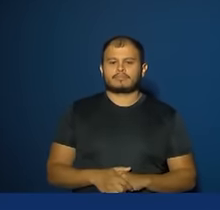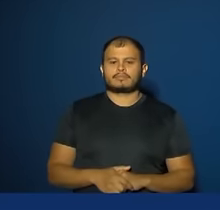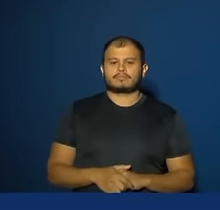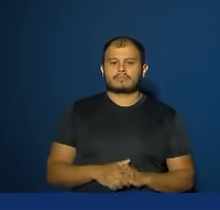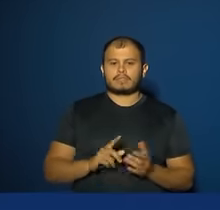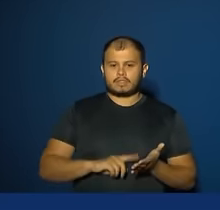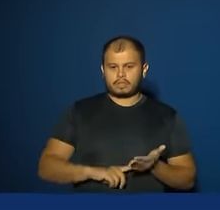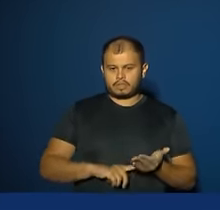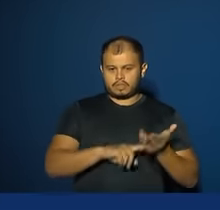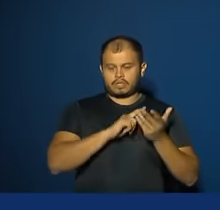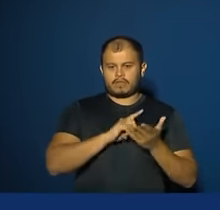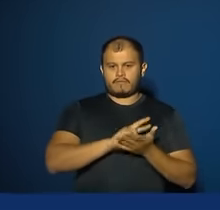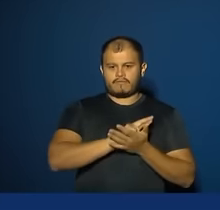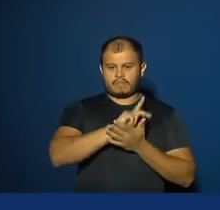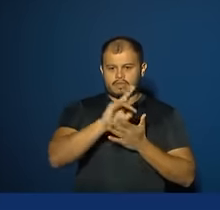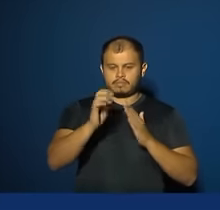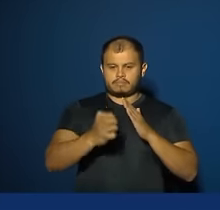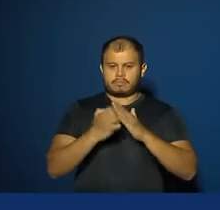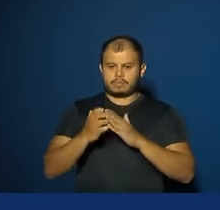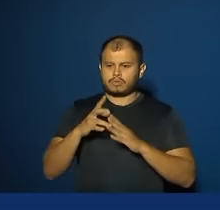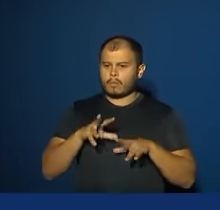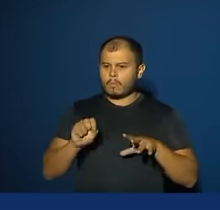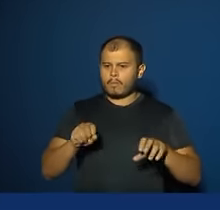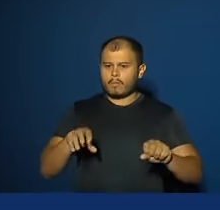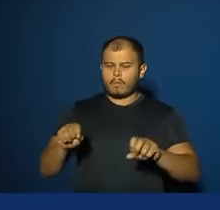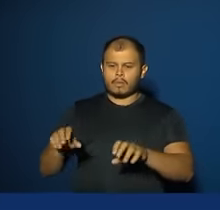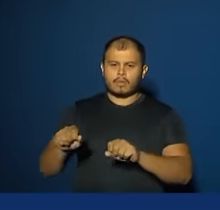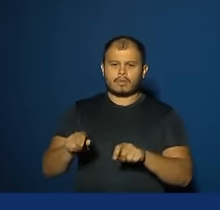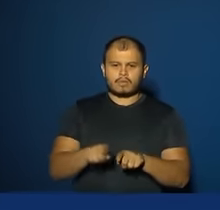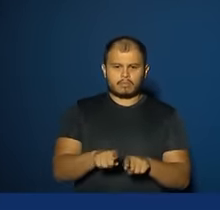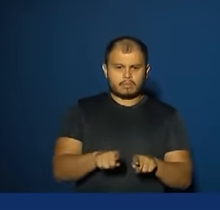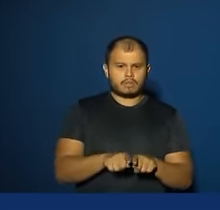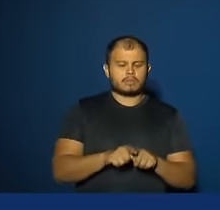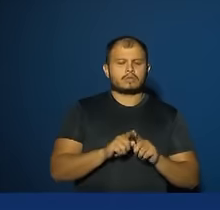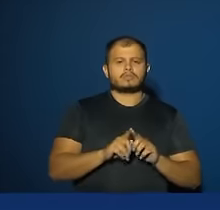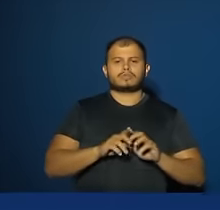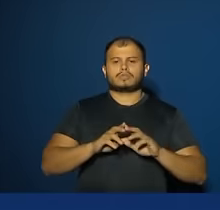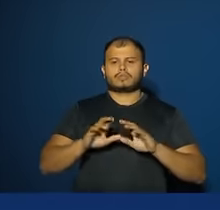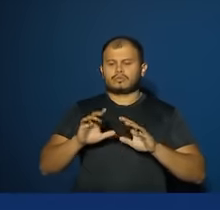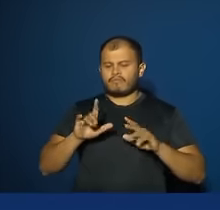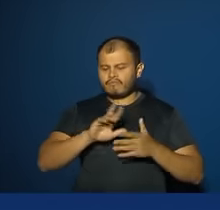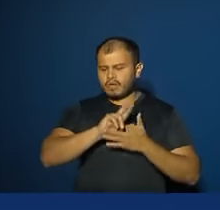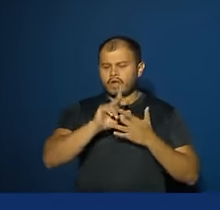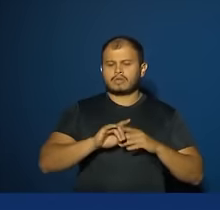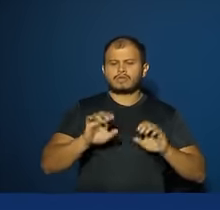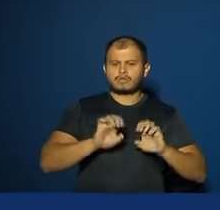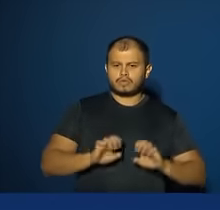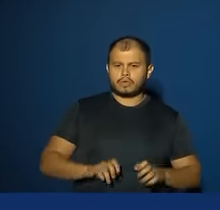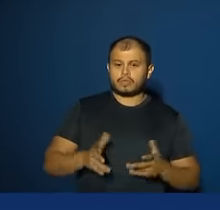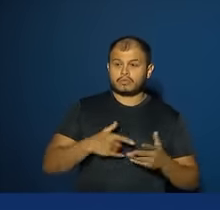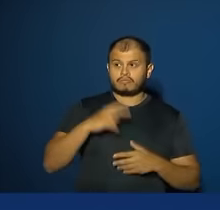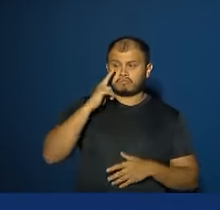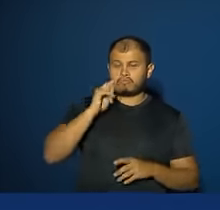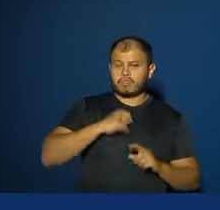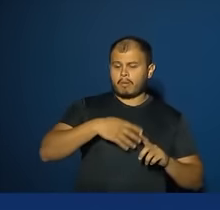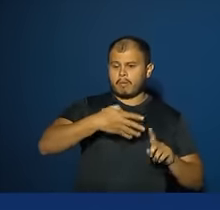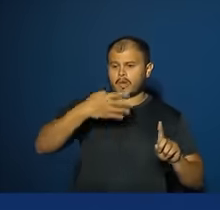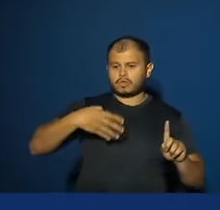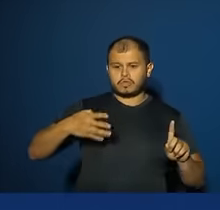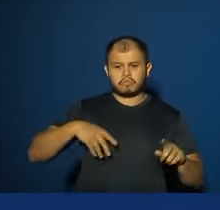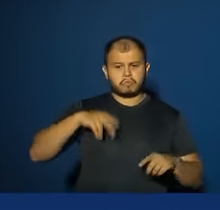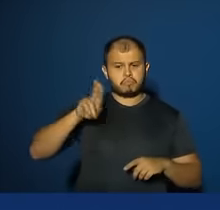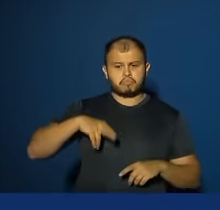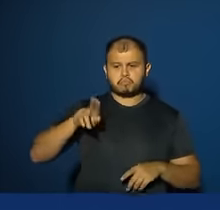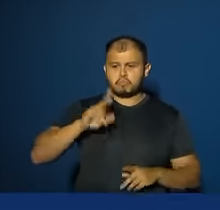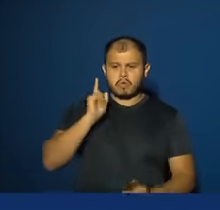de tecnologia, assim como várias trends eles capturaram, inclusive cloud, infraestrutura, coisas que se eu olhasse a Microsoft, eu não queria adivinhar. Então,